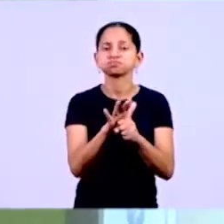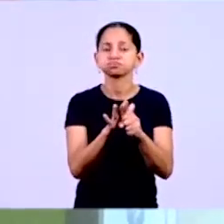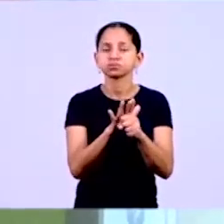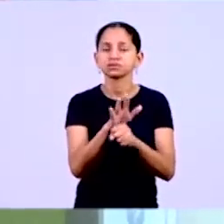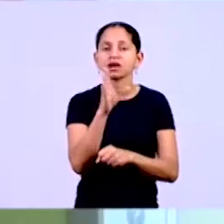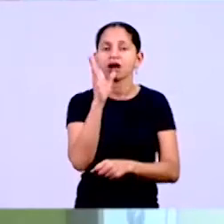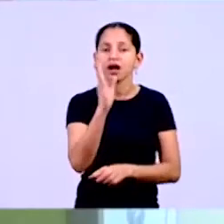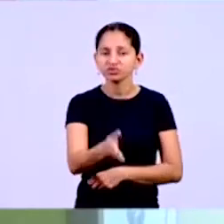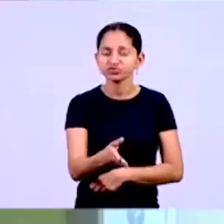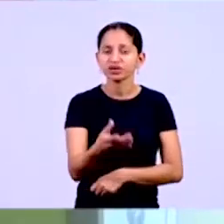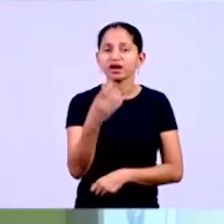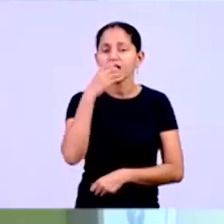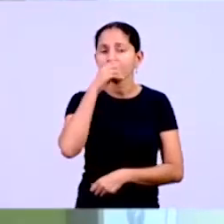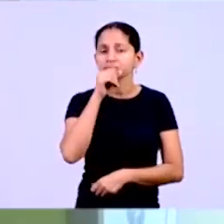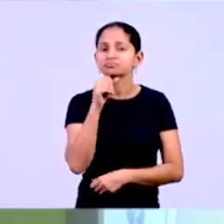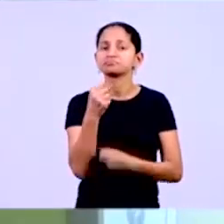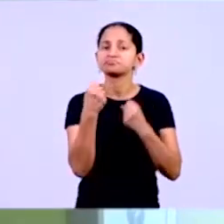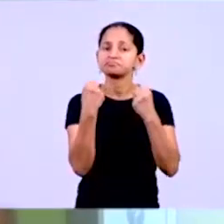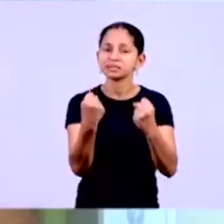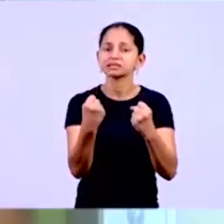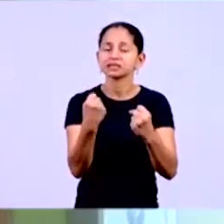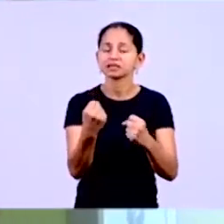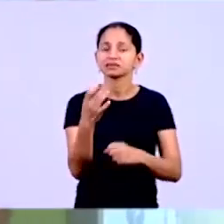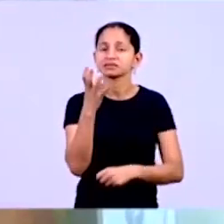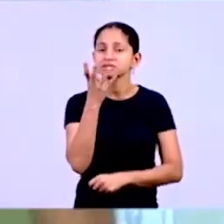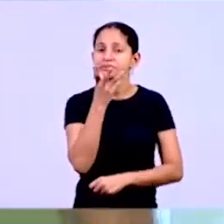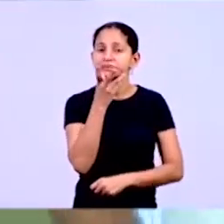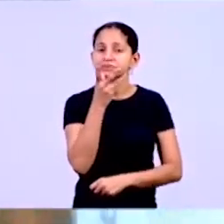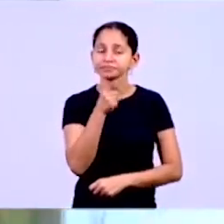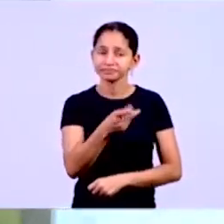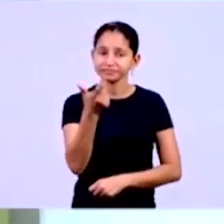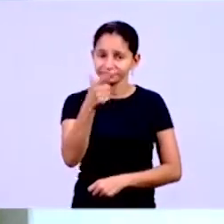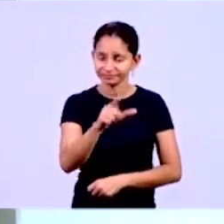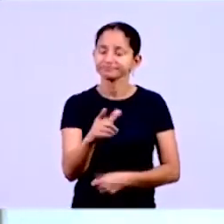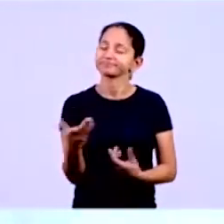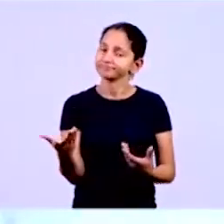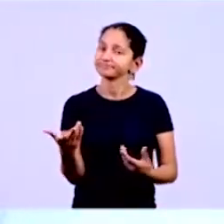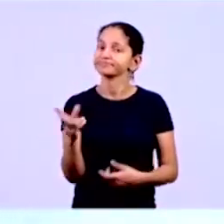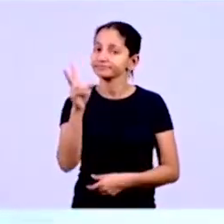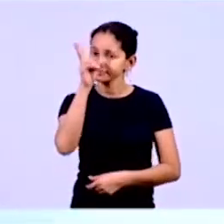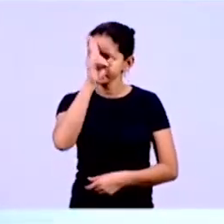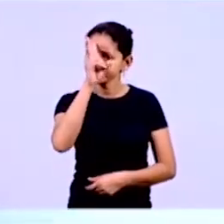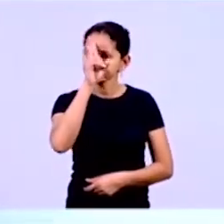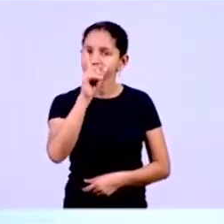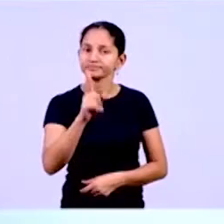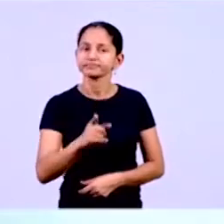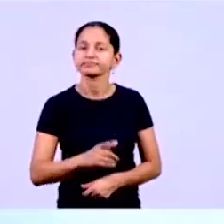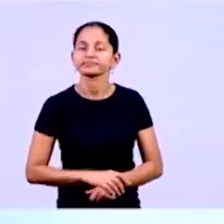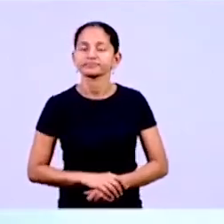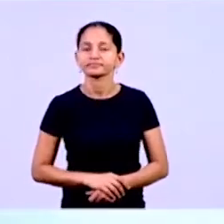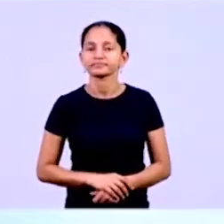aquele HD de 1 TB, daqui a pouco fica pequeno para você, né? Então, gente, nós temos aí